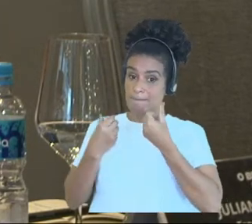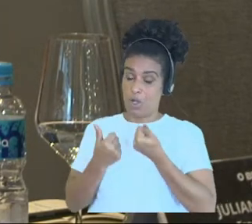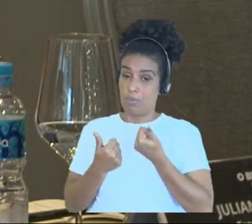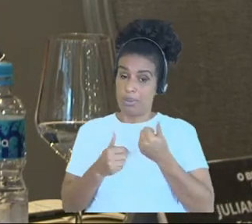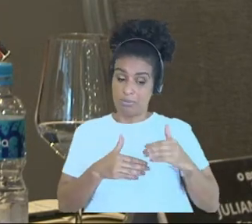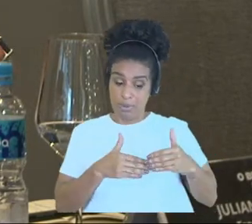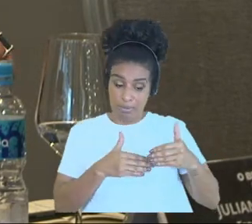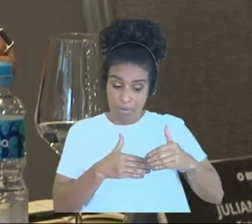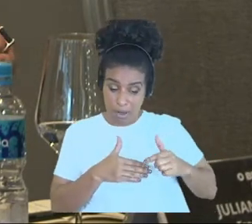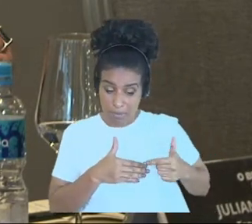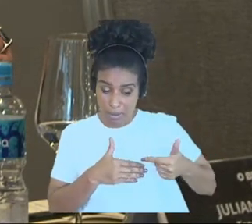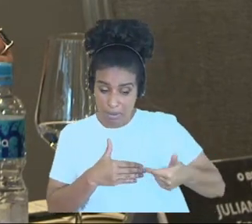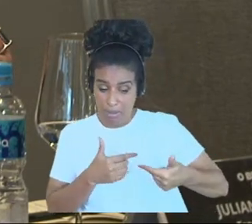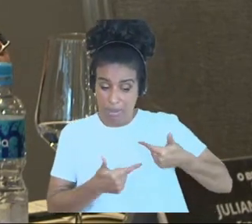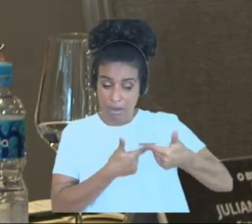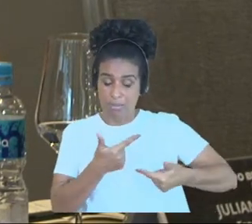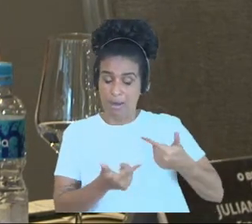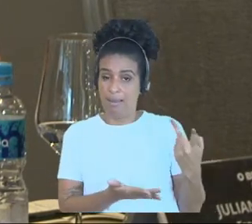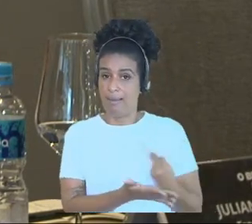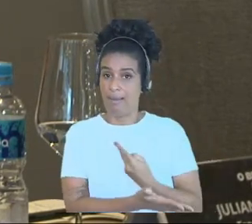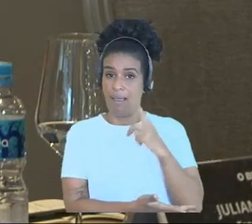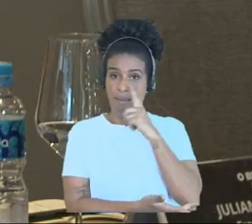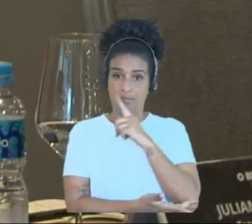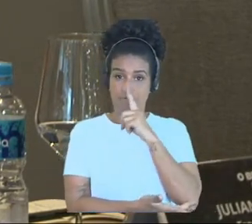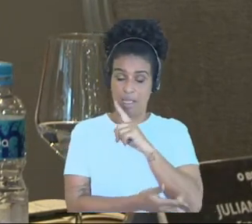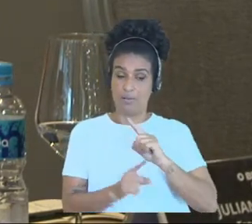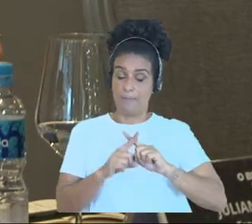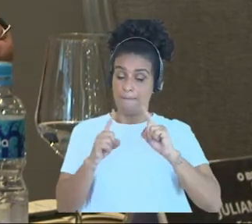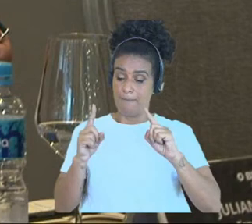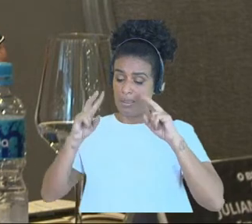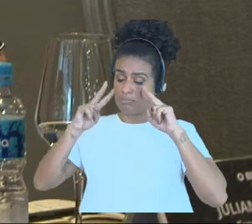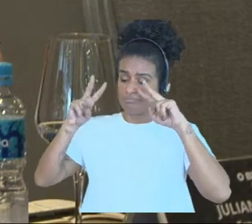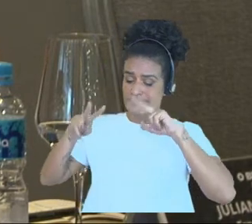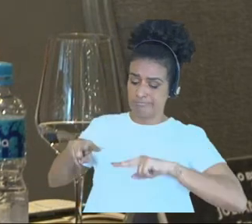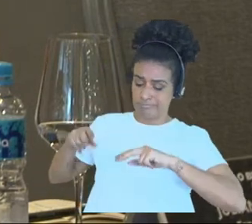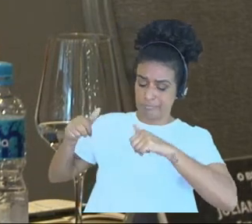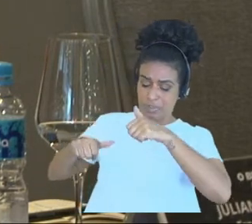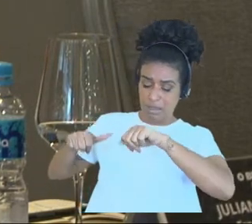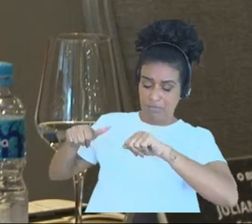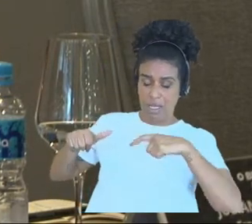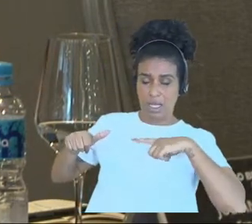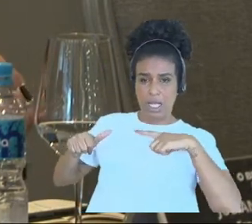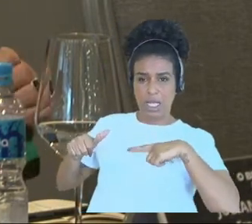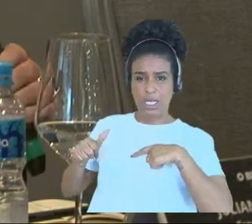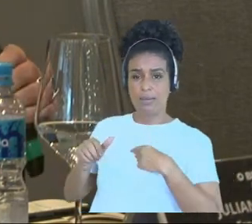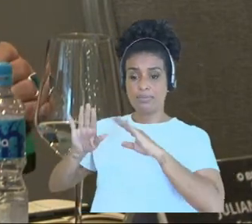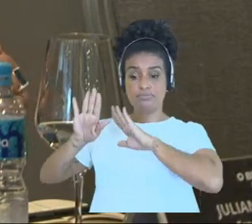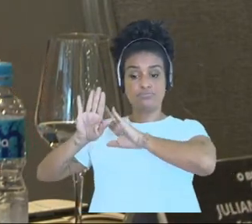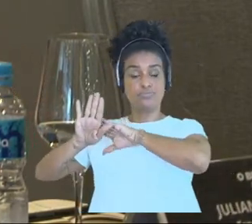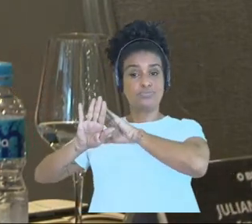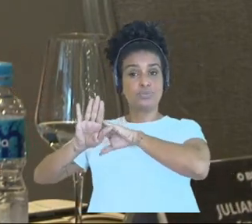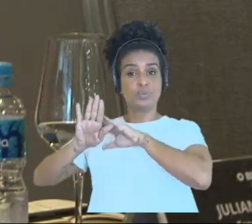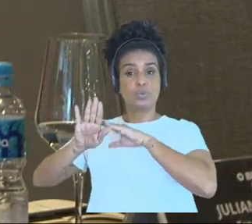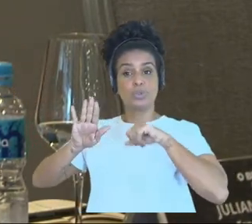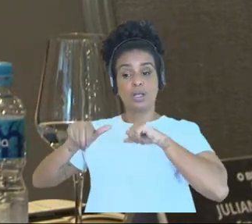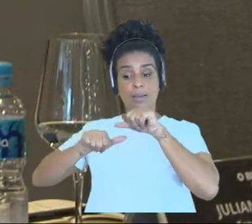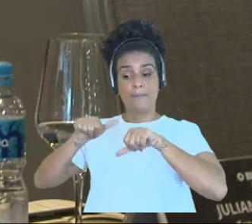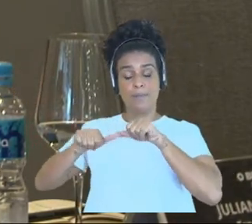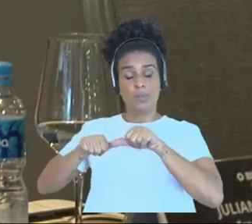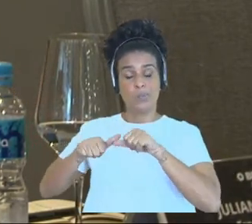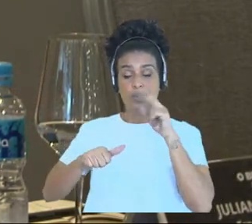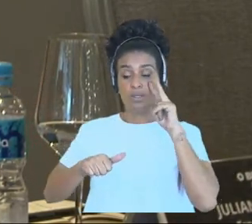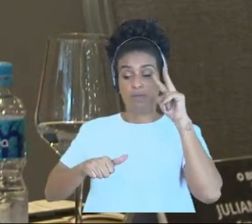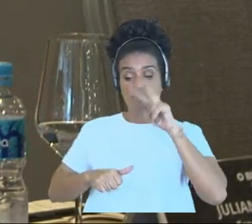erradas. E parte desse diagnóstico correto passa pelos fatores estruturais por trás dessa mudança. A gente não pode deixar de